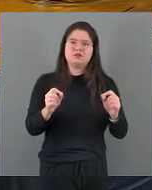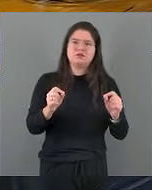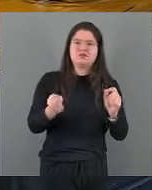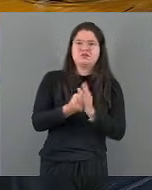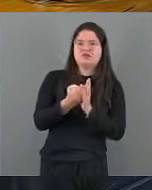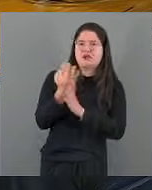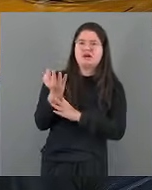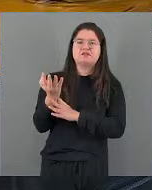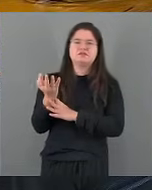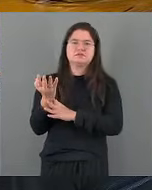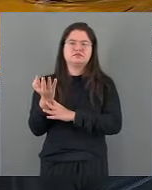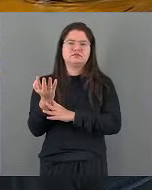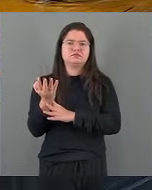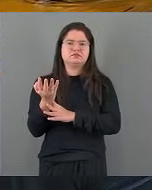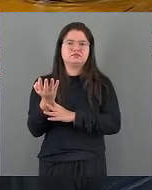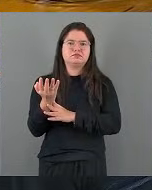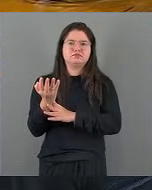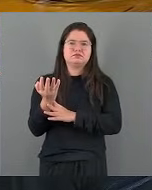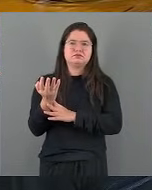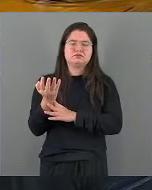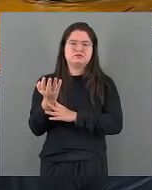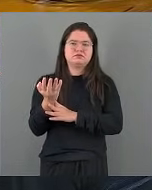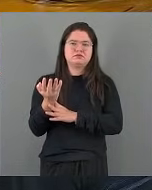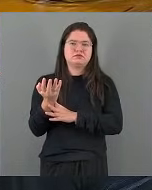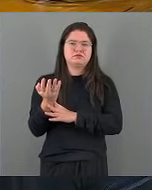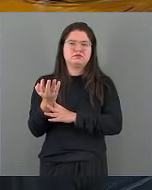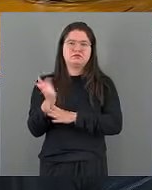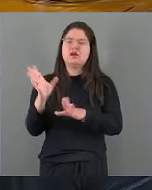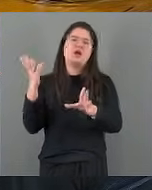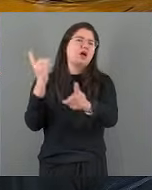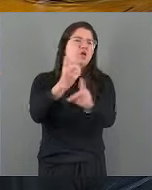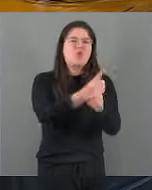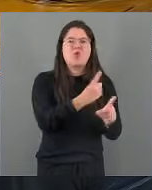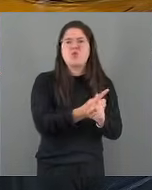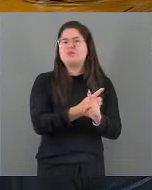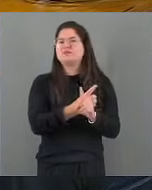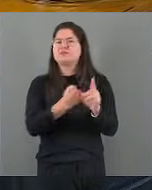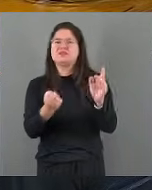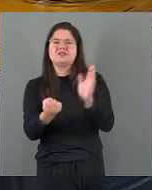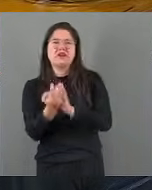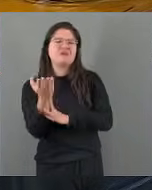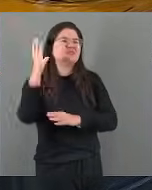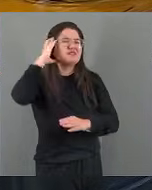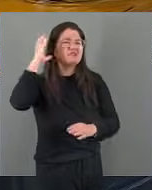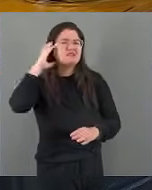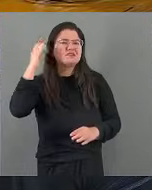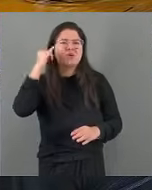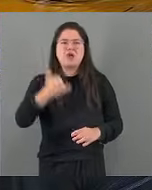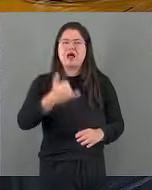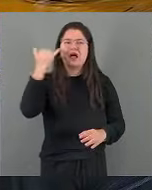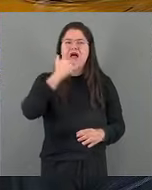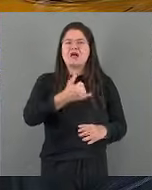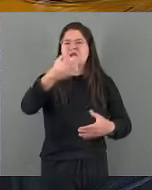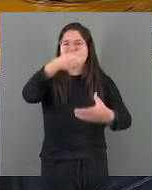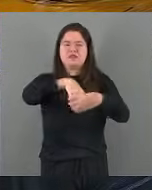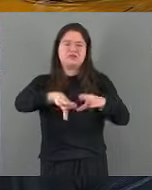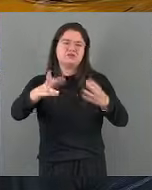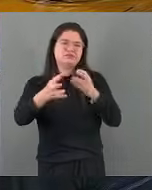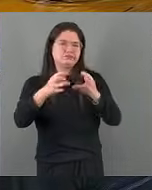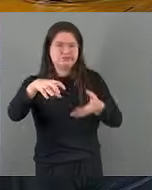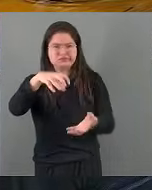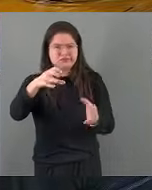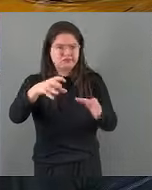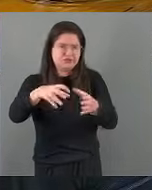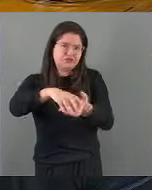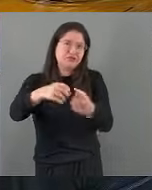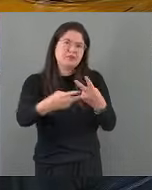que são feitas internas, são achados dezenas, centenas, toda vez que tem esse tipo de trabalho de fiscalização. Então eu gostaria de saber